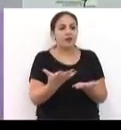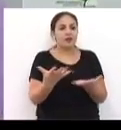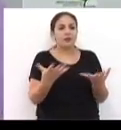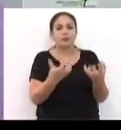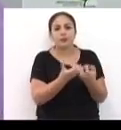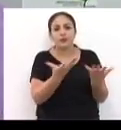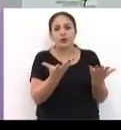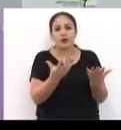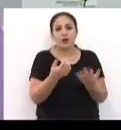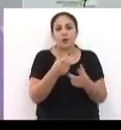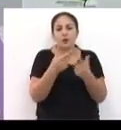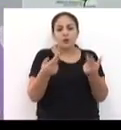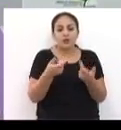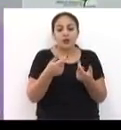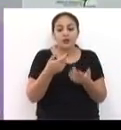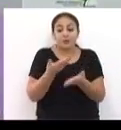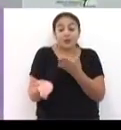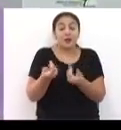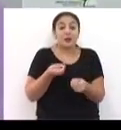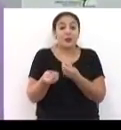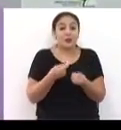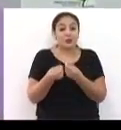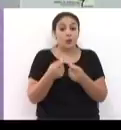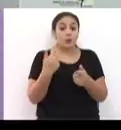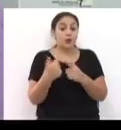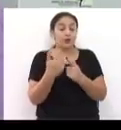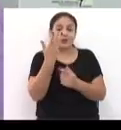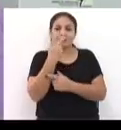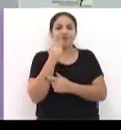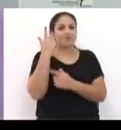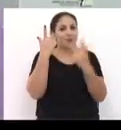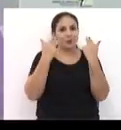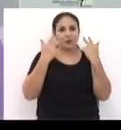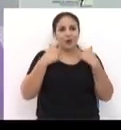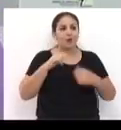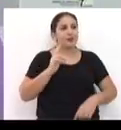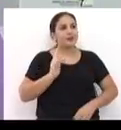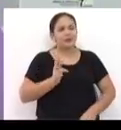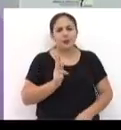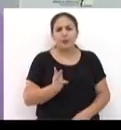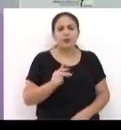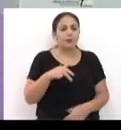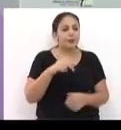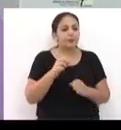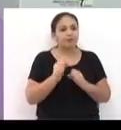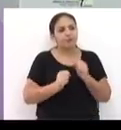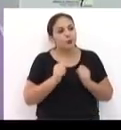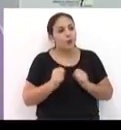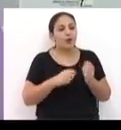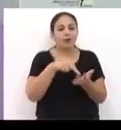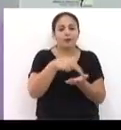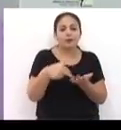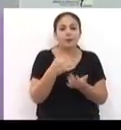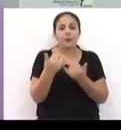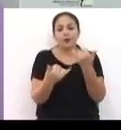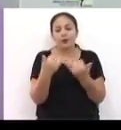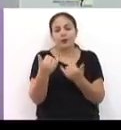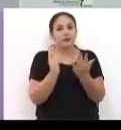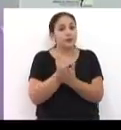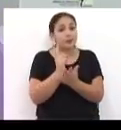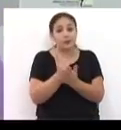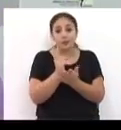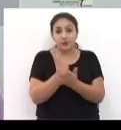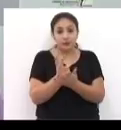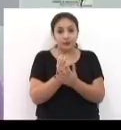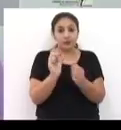questão que foge um pouco do controle, porque a criança é o natural delas, né? Não param quietas, elas têm que se exercitar, têm que brincar,